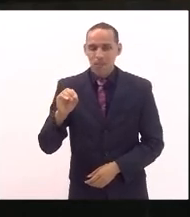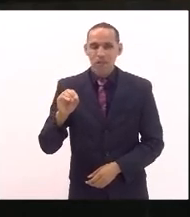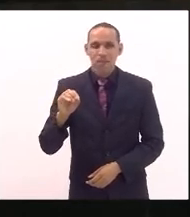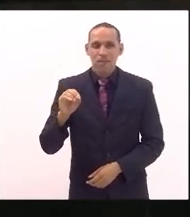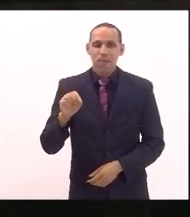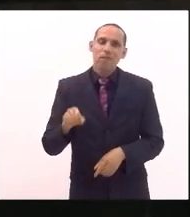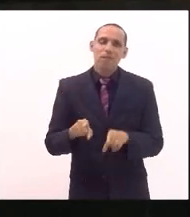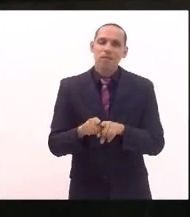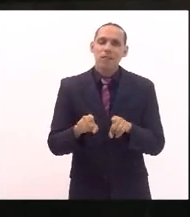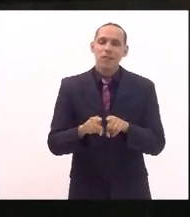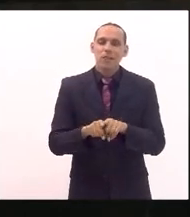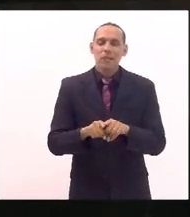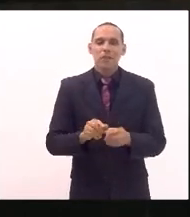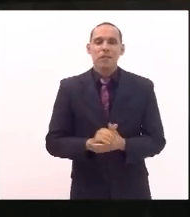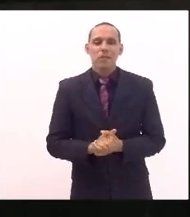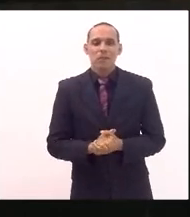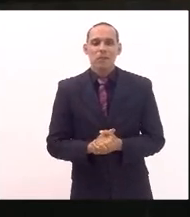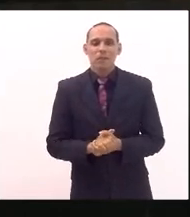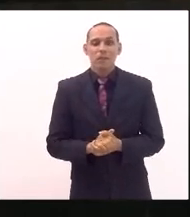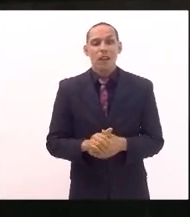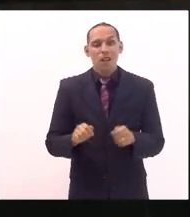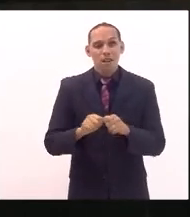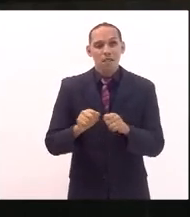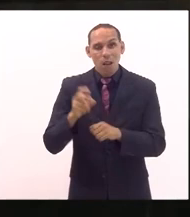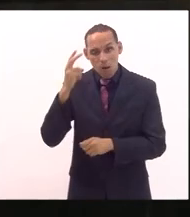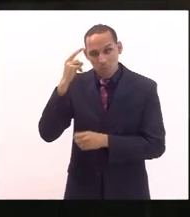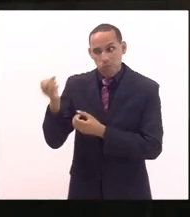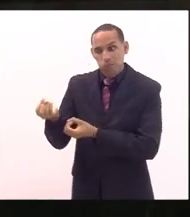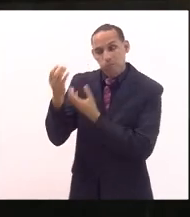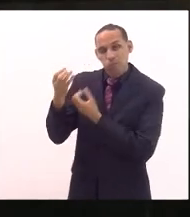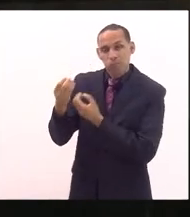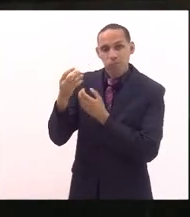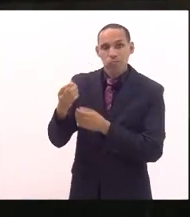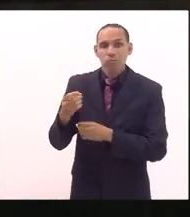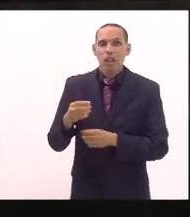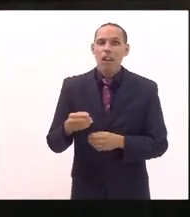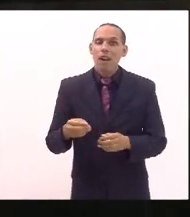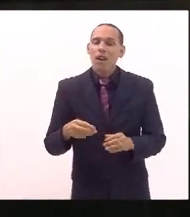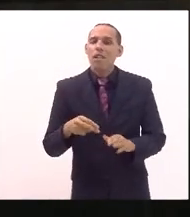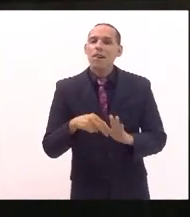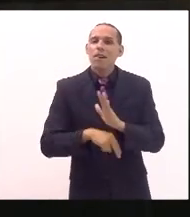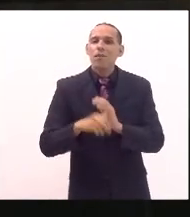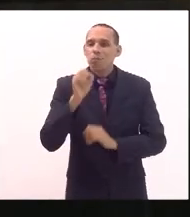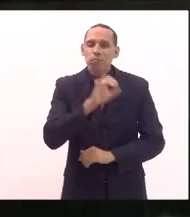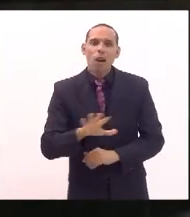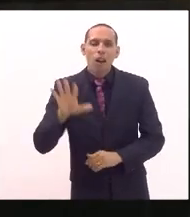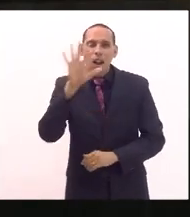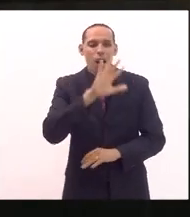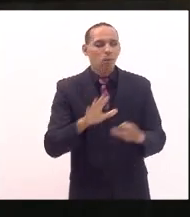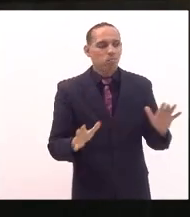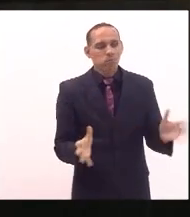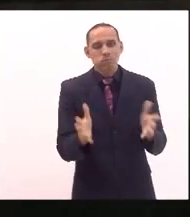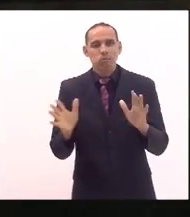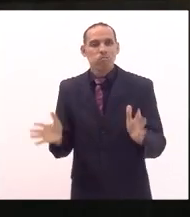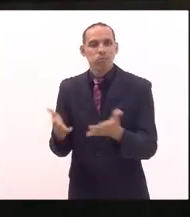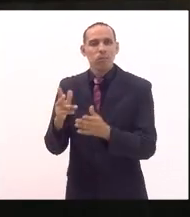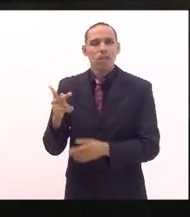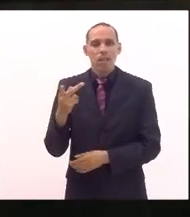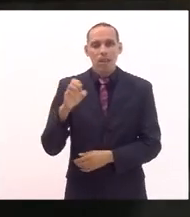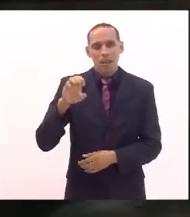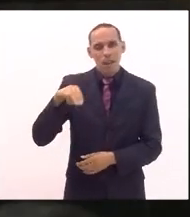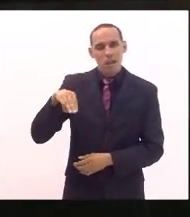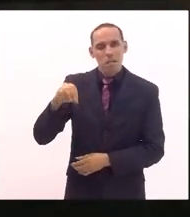colocamos aqui a semana ele fez tã Oi gente usar só o nível Nacional de fomento para hemodiálise